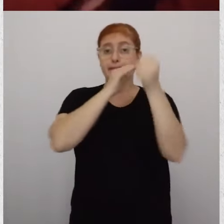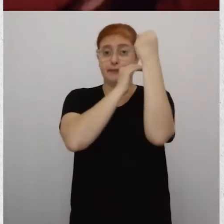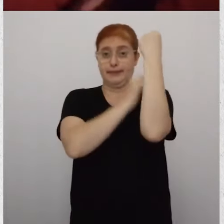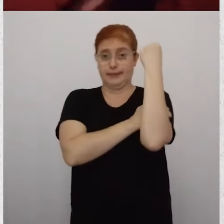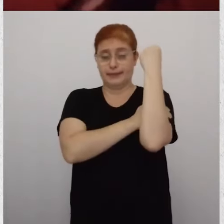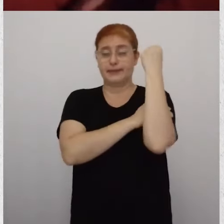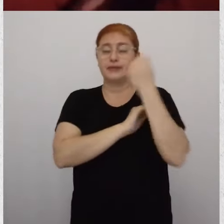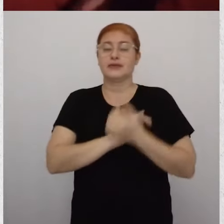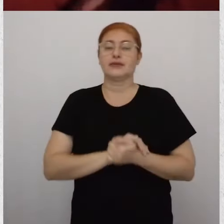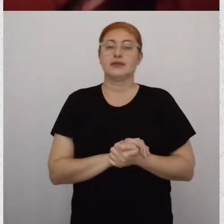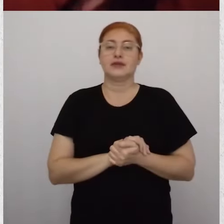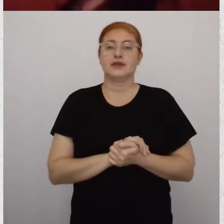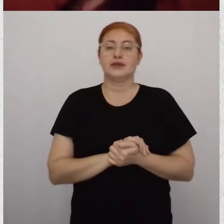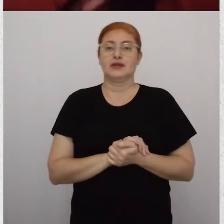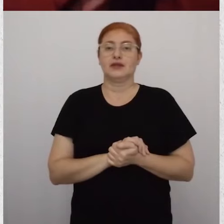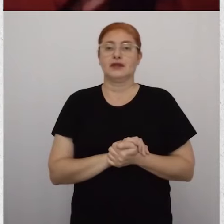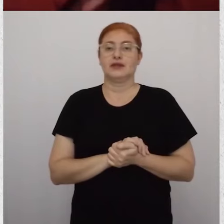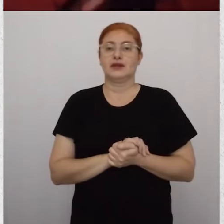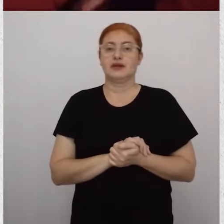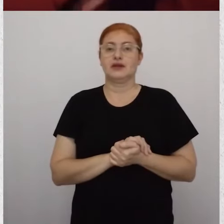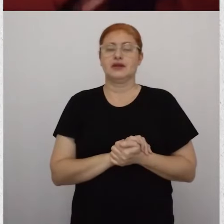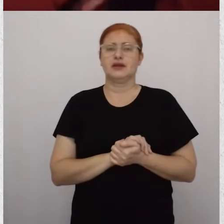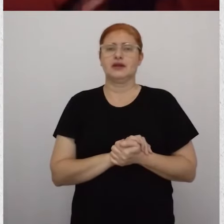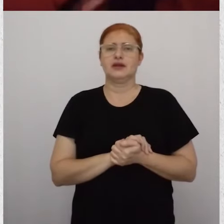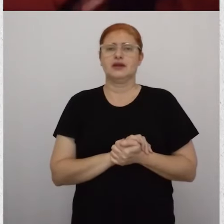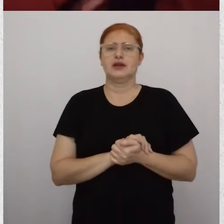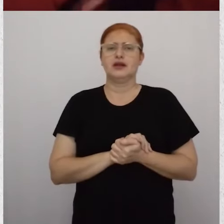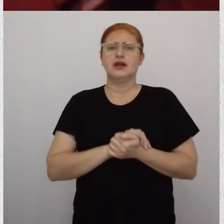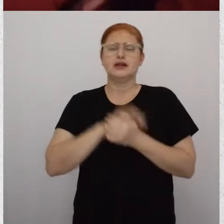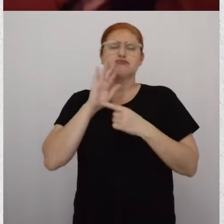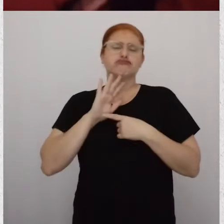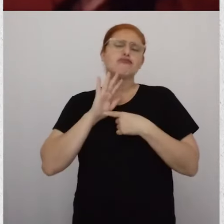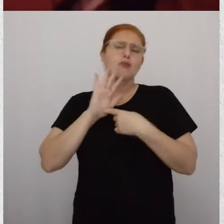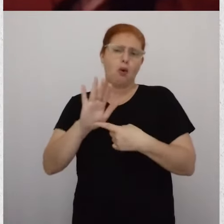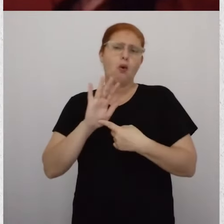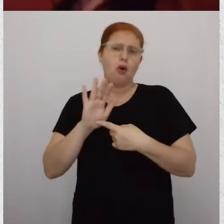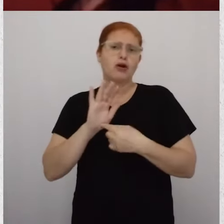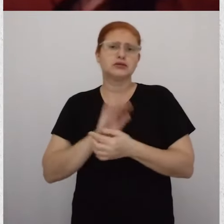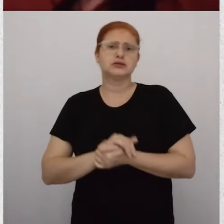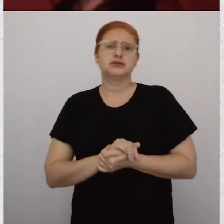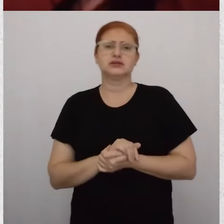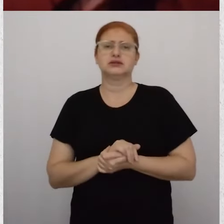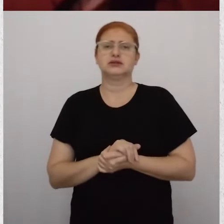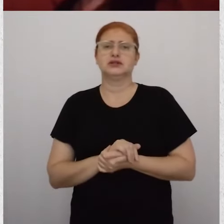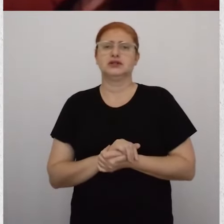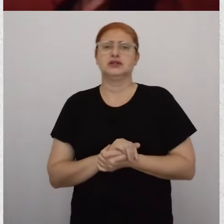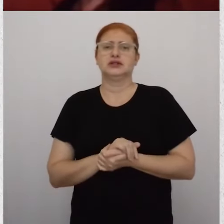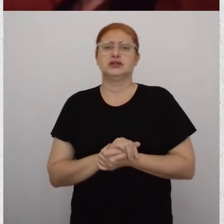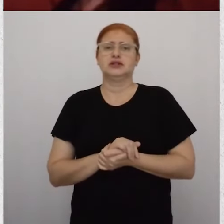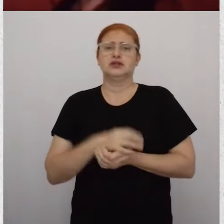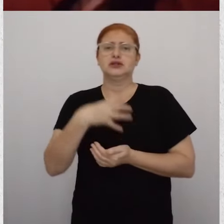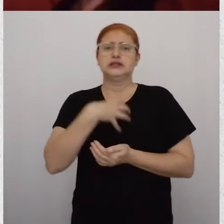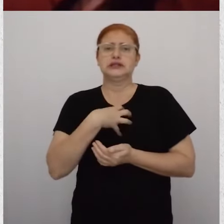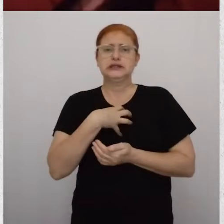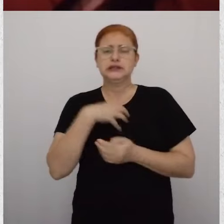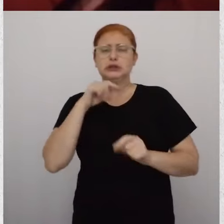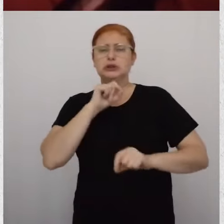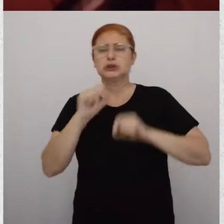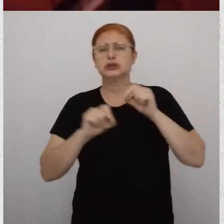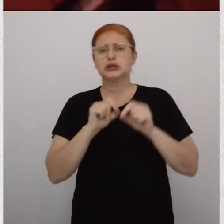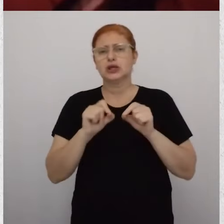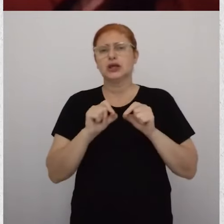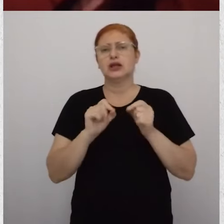feminista, por si, ele indica, né? Assim, no sentido de que